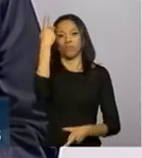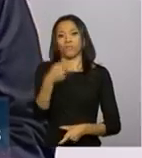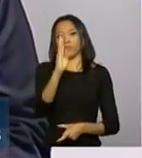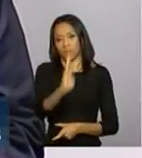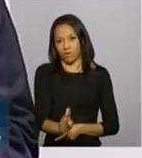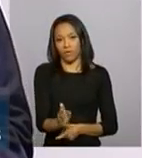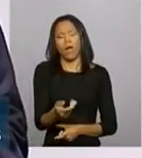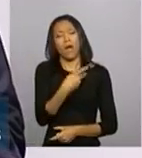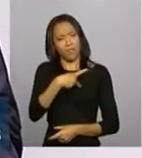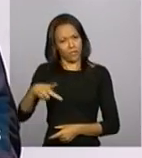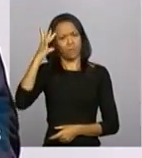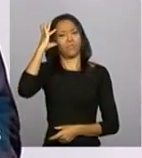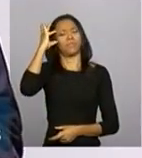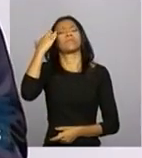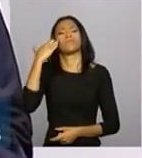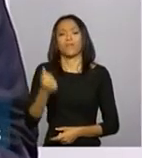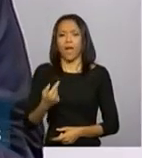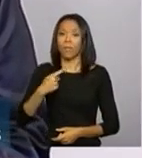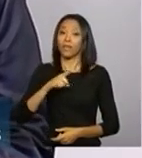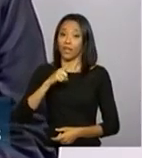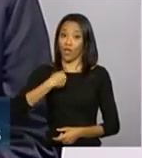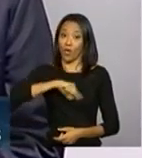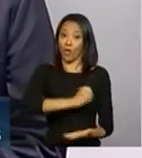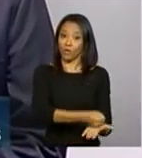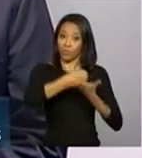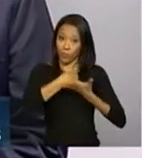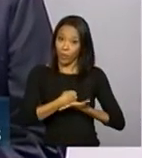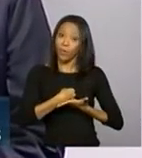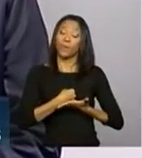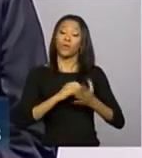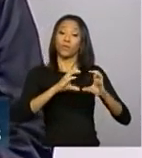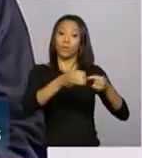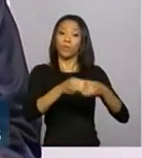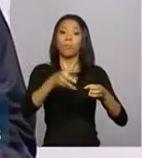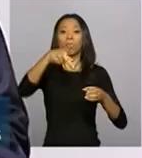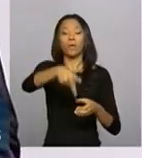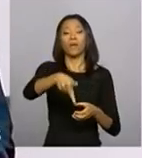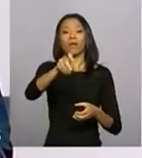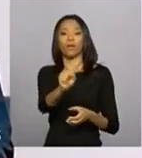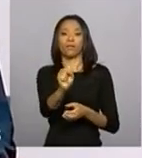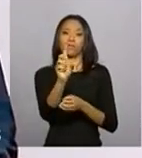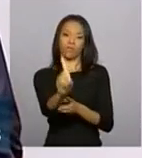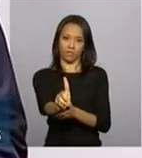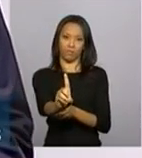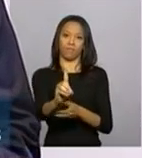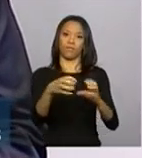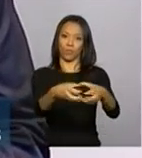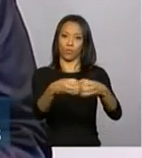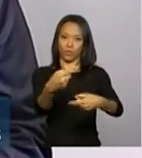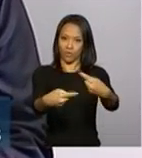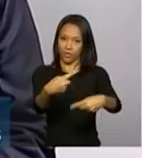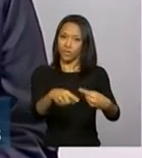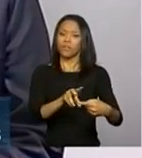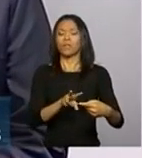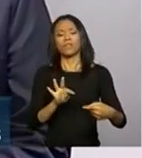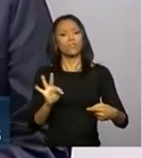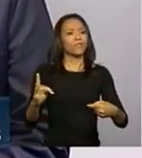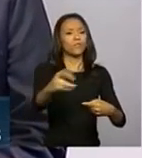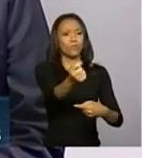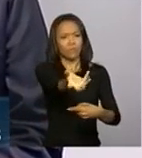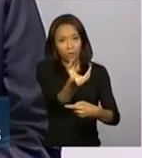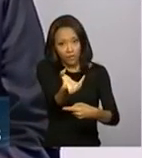sabe que terá nosso apoio, o apoio do nosso partido, o PSD, nessa luta que é de todos que querem